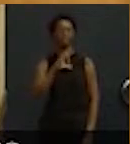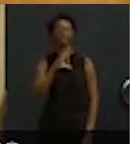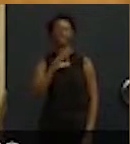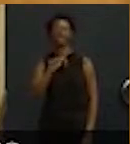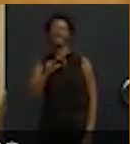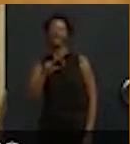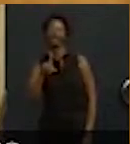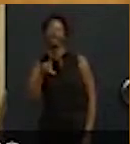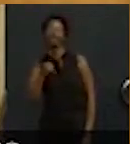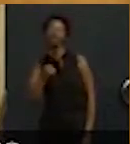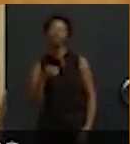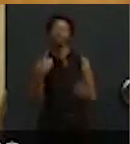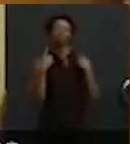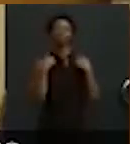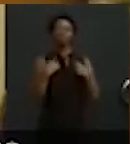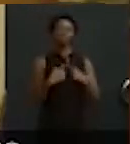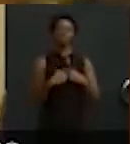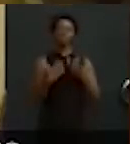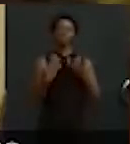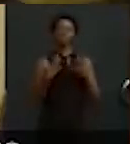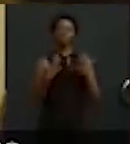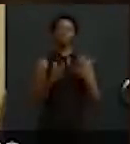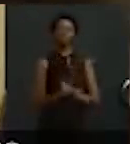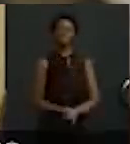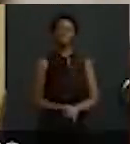receber o seu colar do mérito.